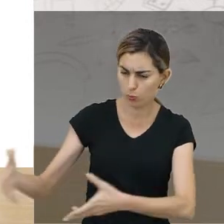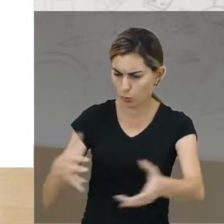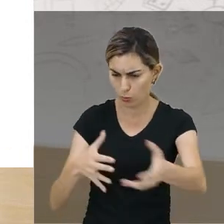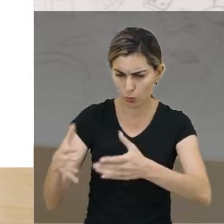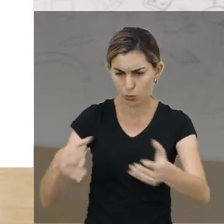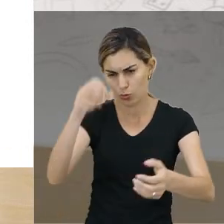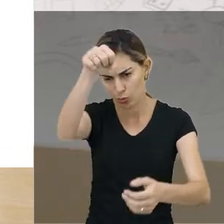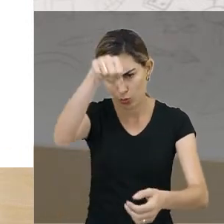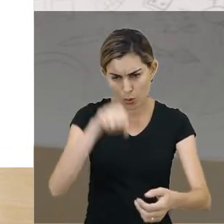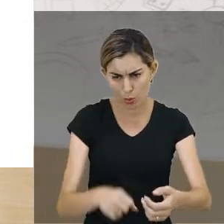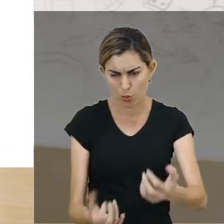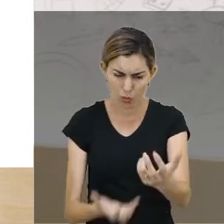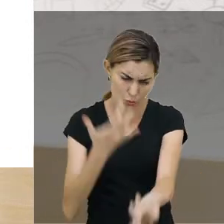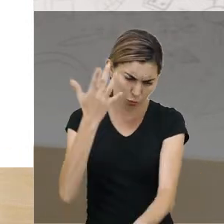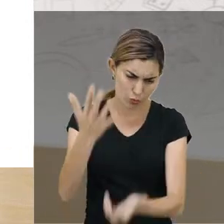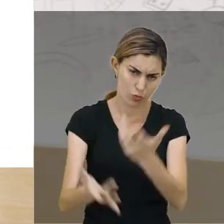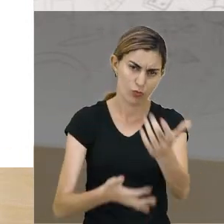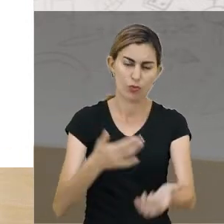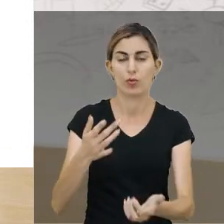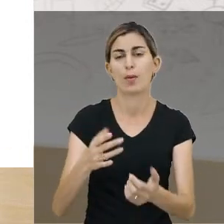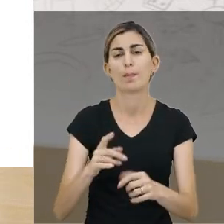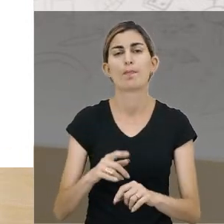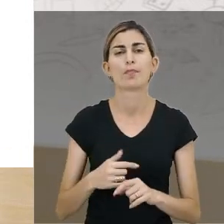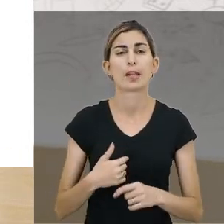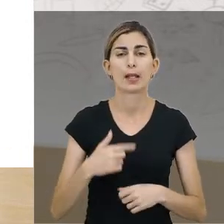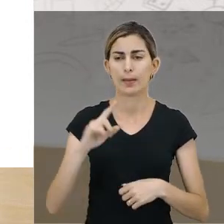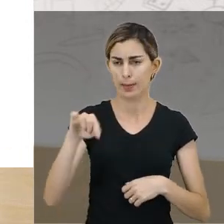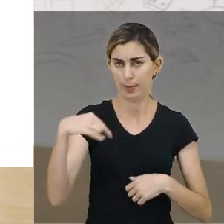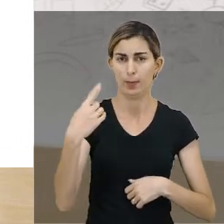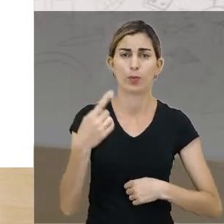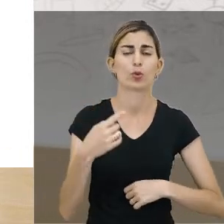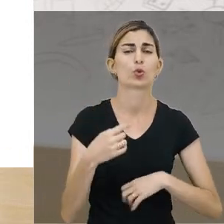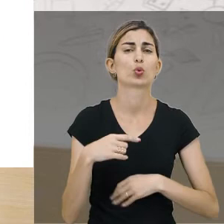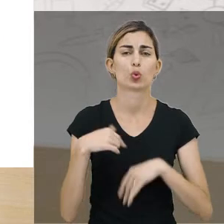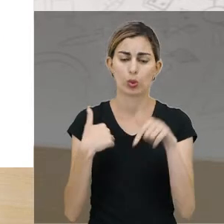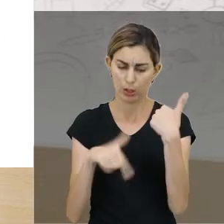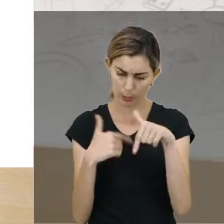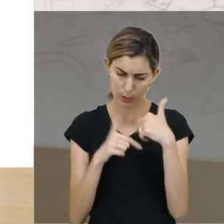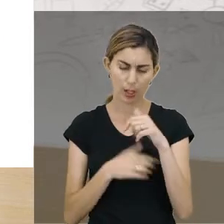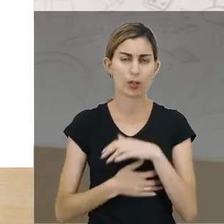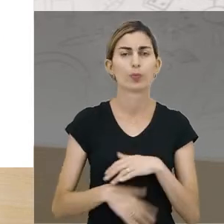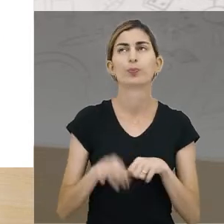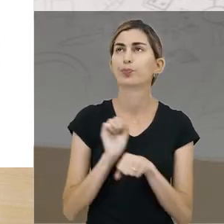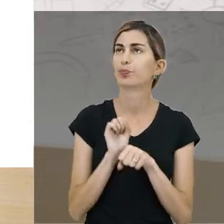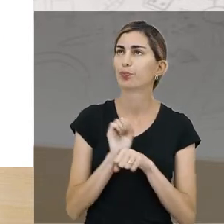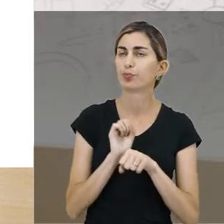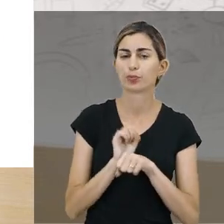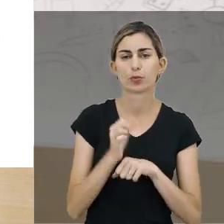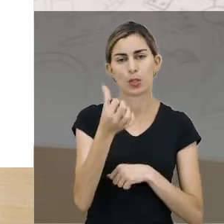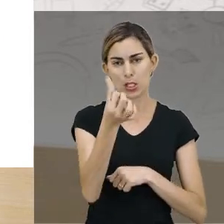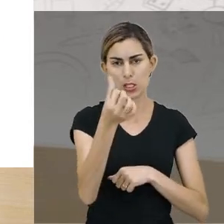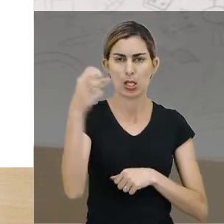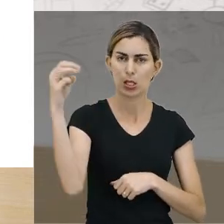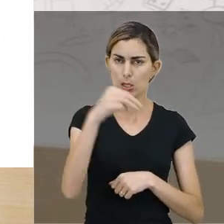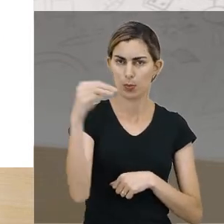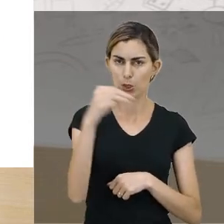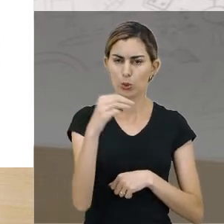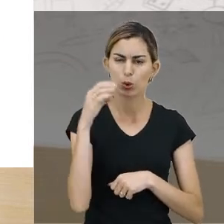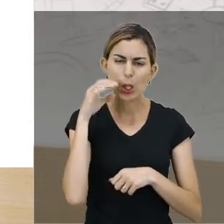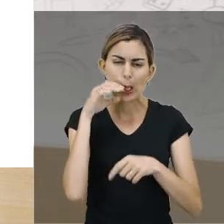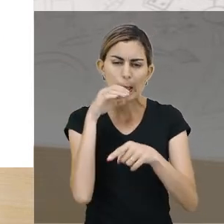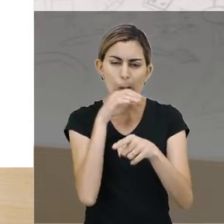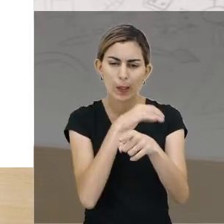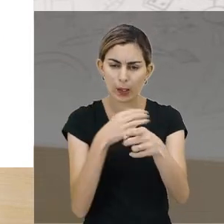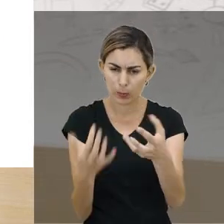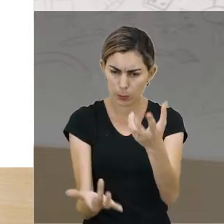carregamento deste forno, a adição do material. Em seguida, esse trabalhador aguarda 6 minutos pelo